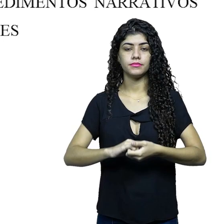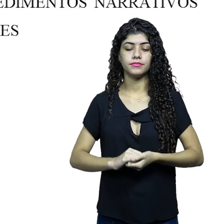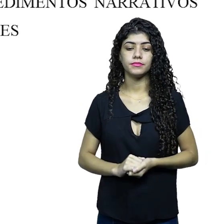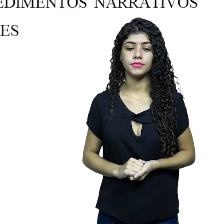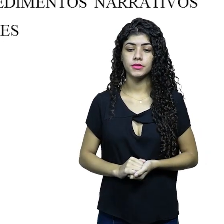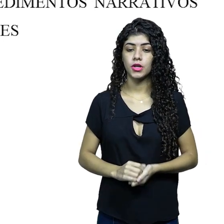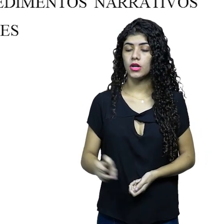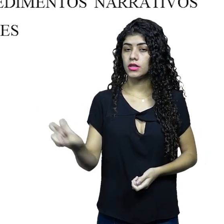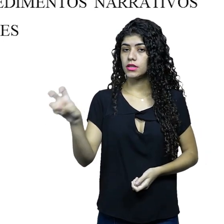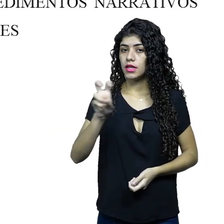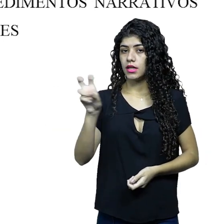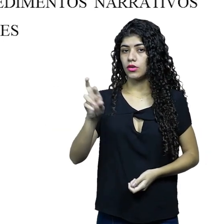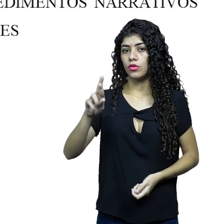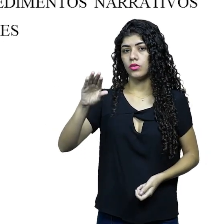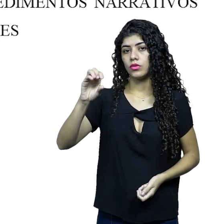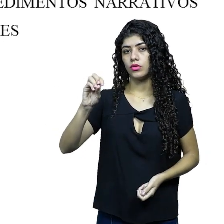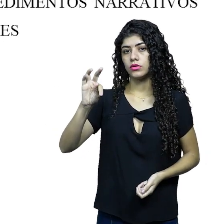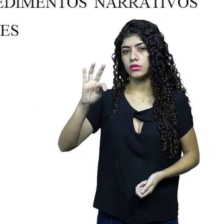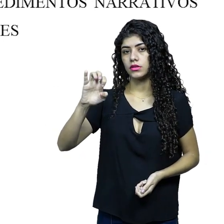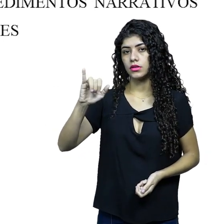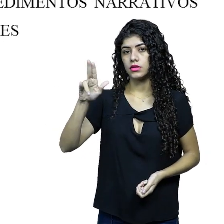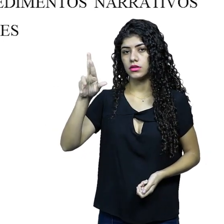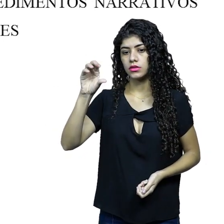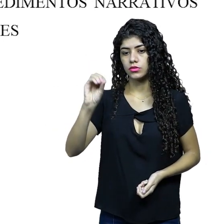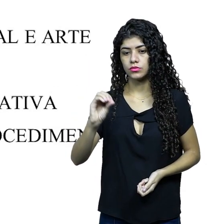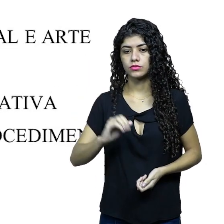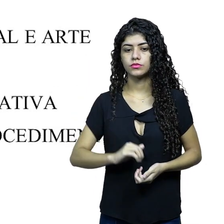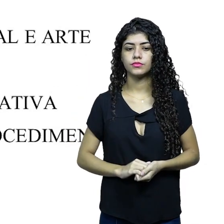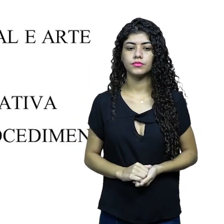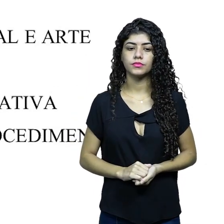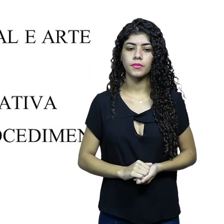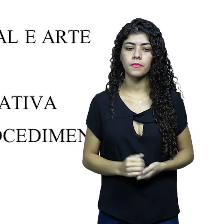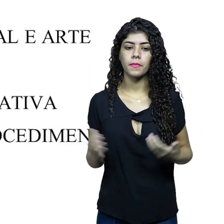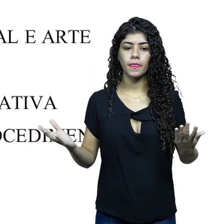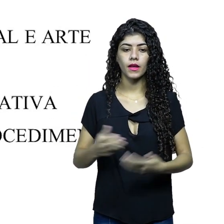e locações. 5. Roteiro.